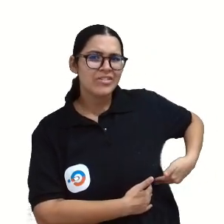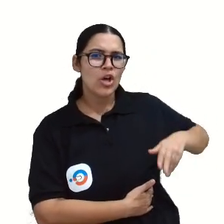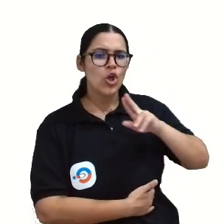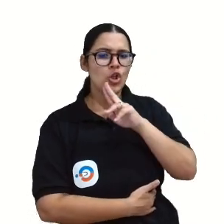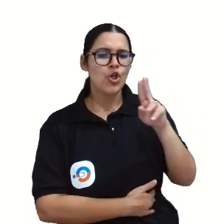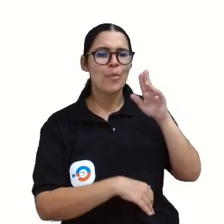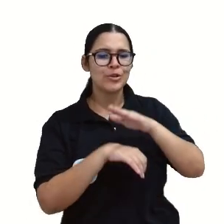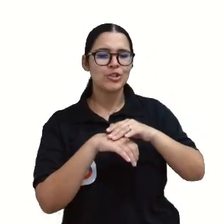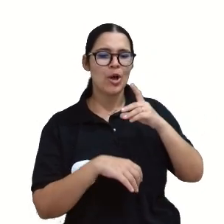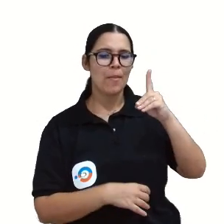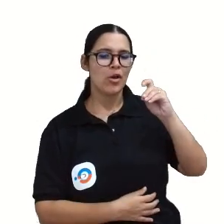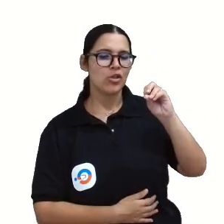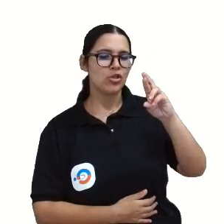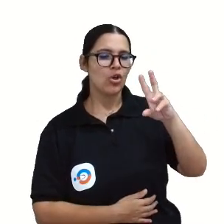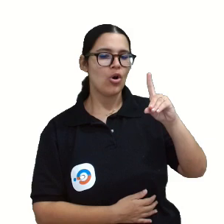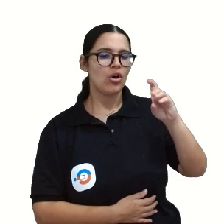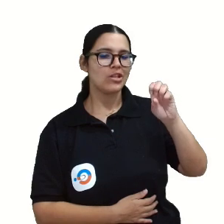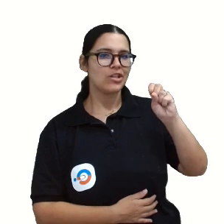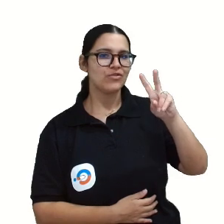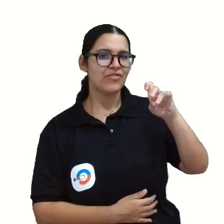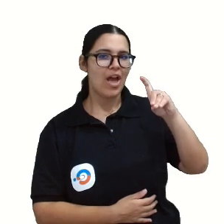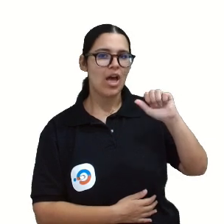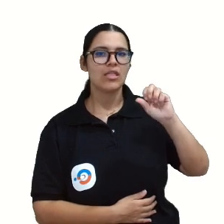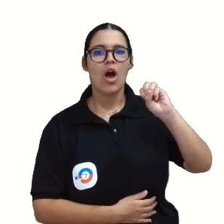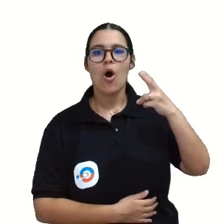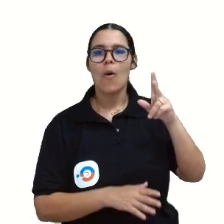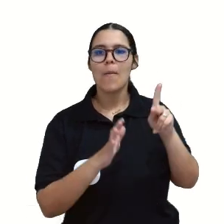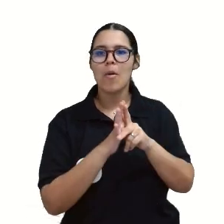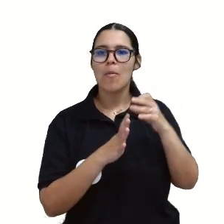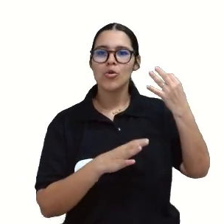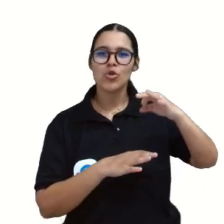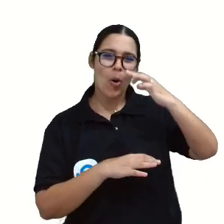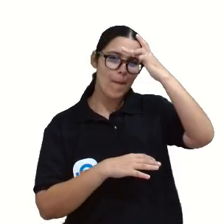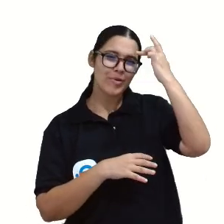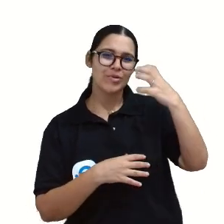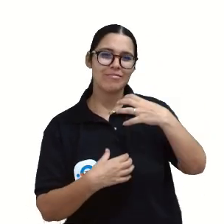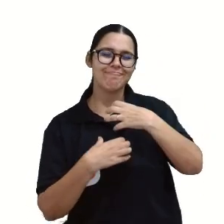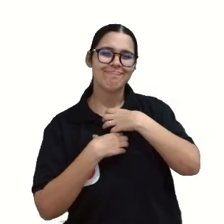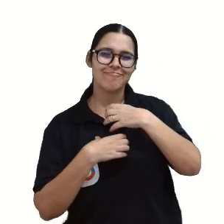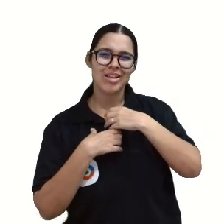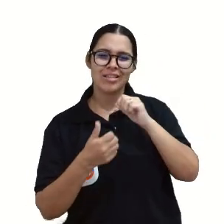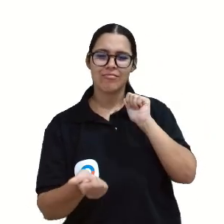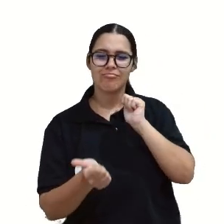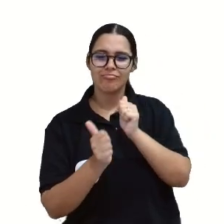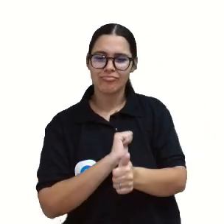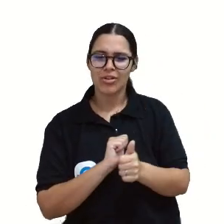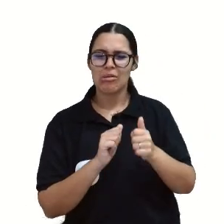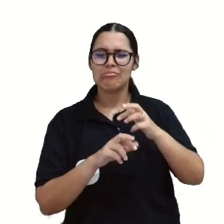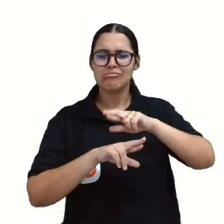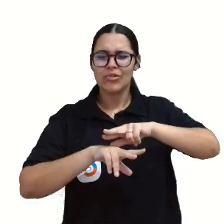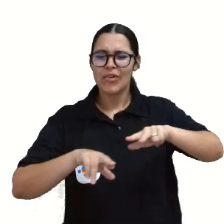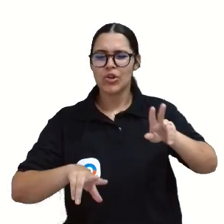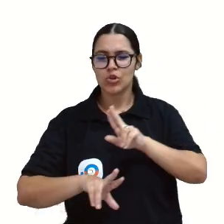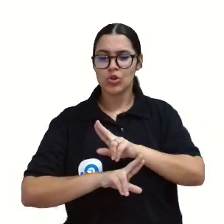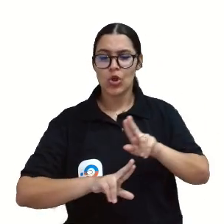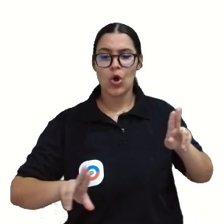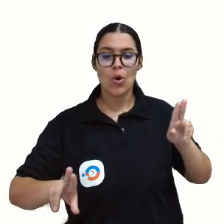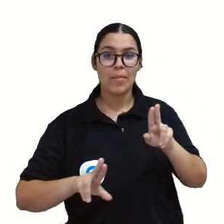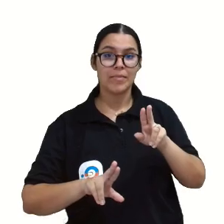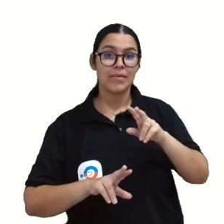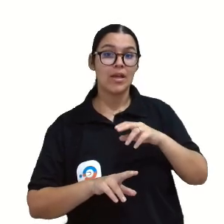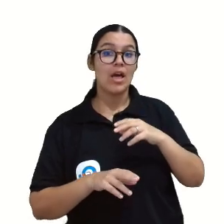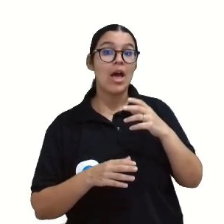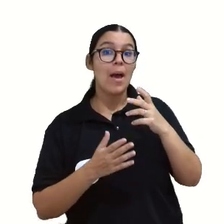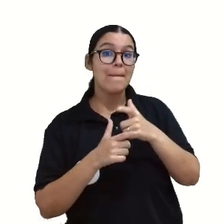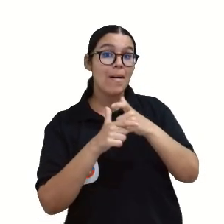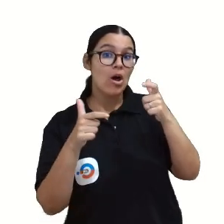desviada, dor do lado, dor de atleta, dor do baço, entre outros nomes, costuma deixar muitos corredores com cara feia